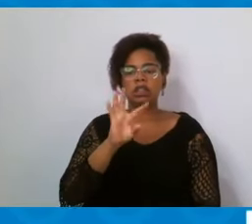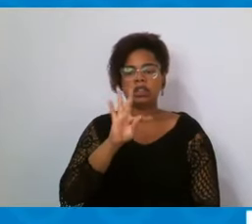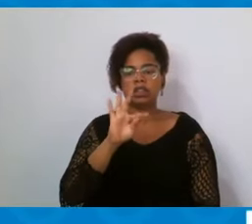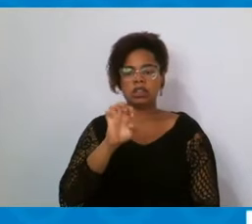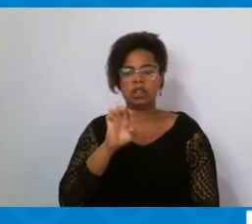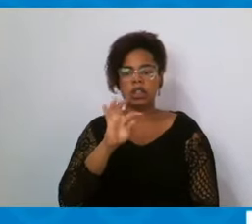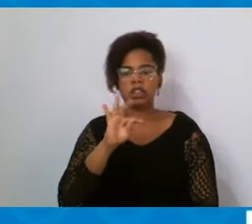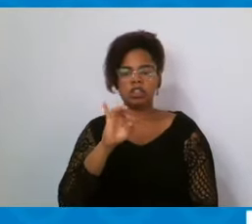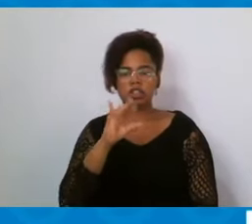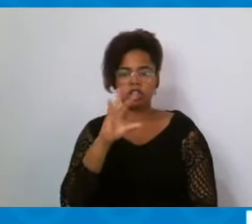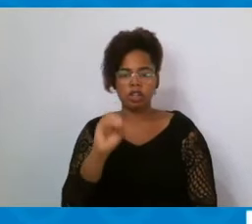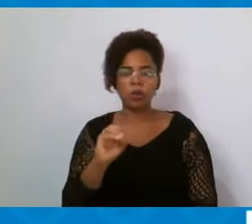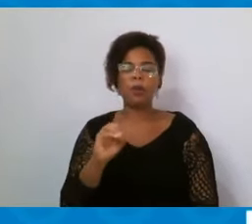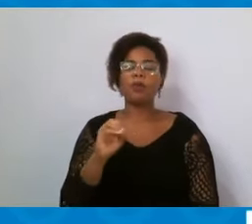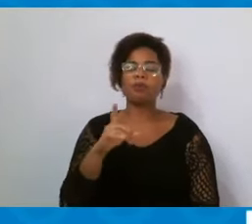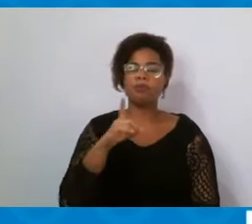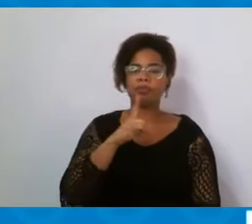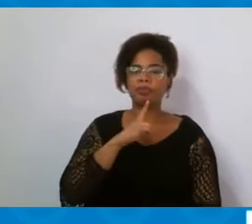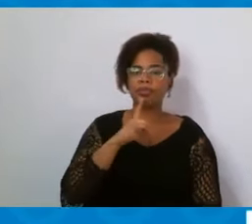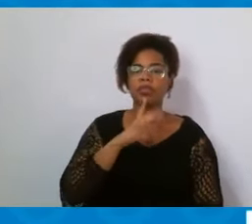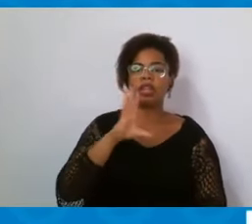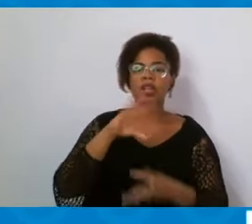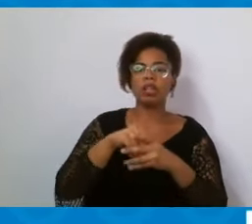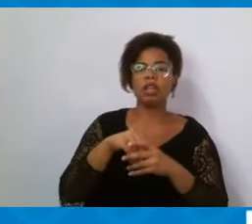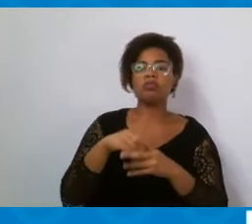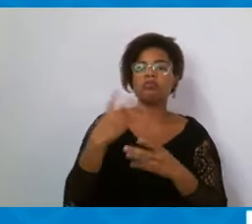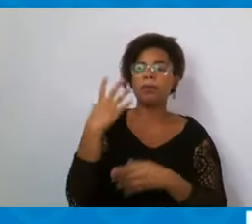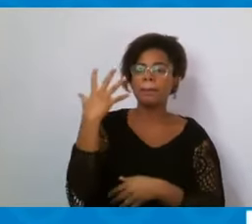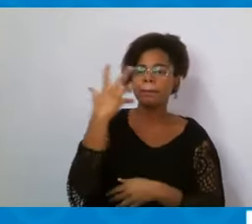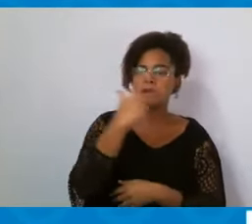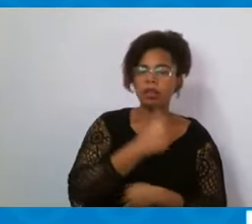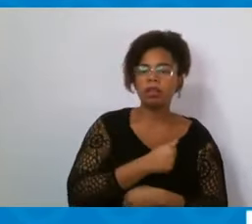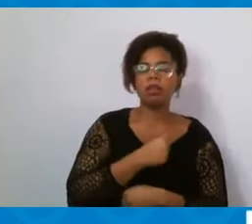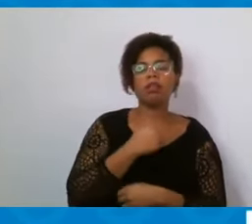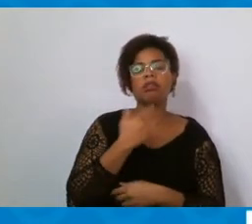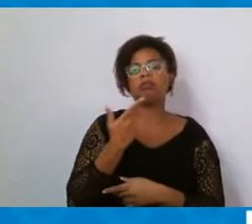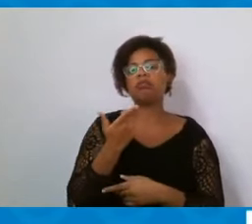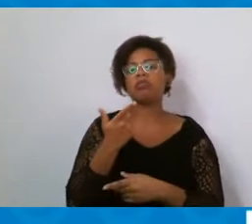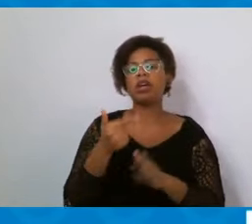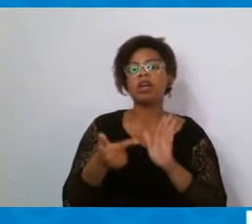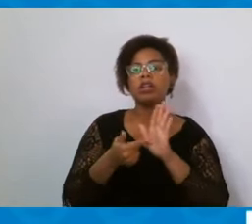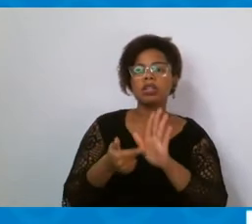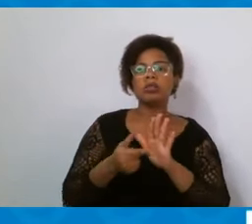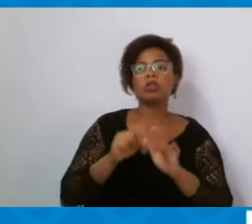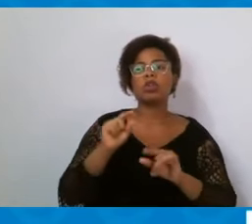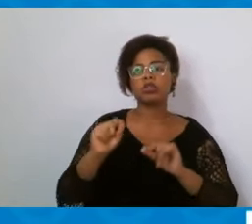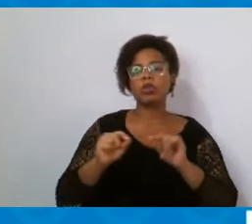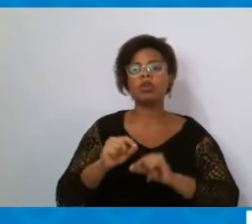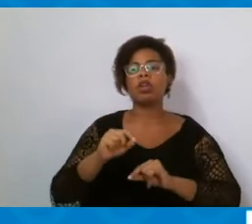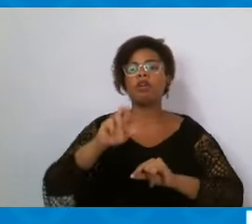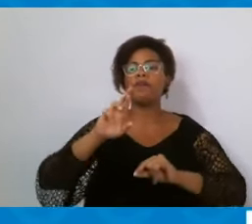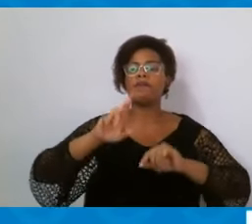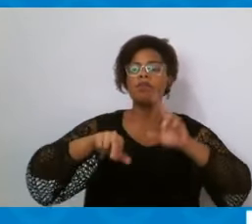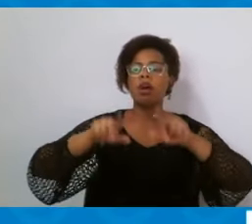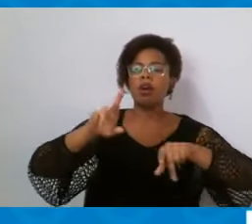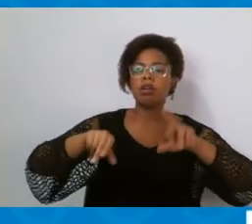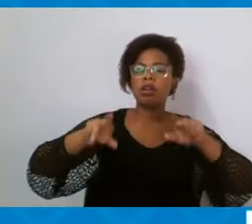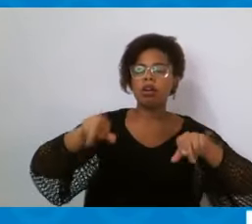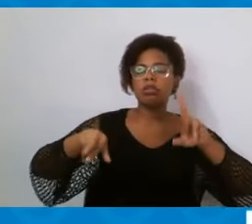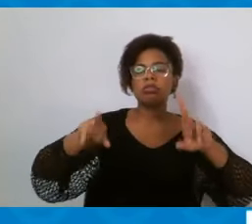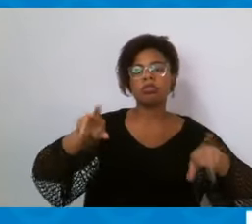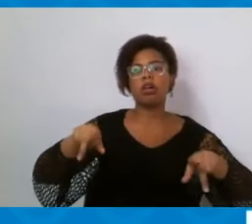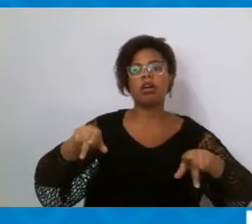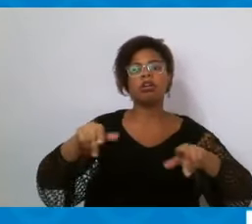do passeio entre as tensões, entre diferentes mundos, que cria mundos muito especiais.